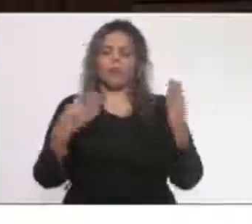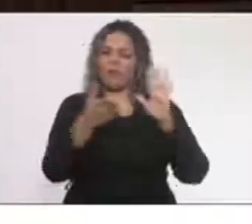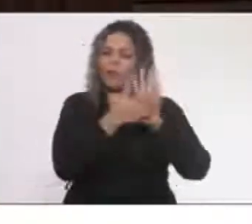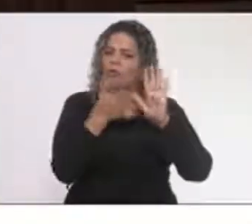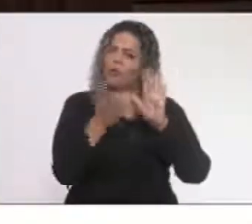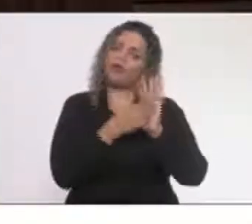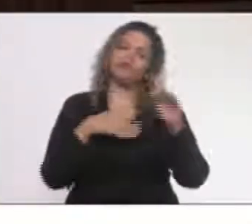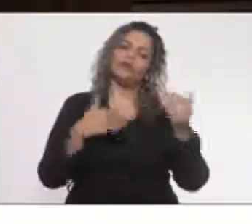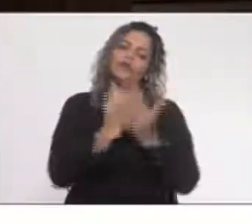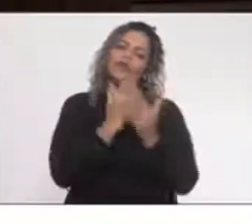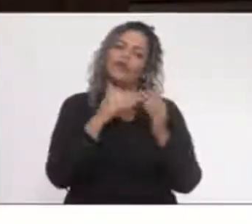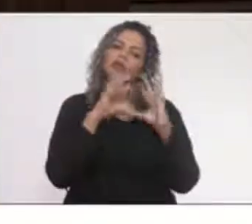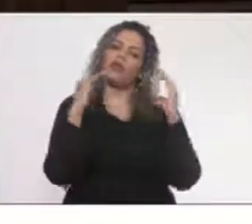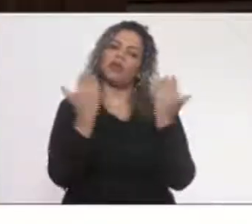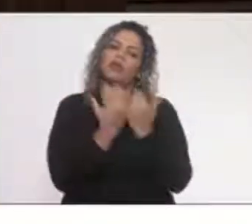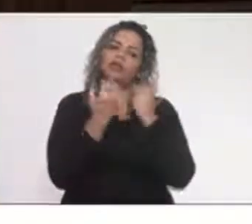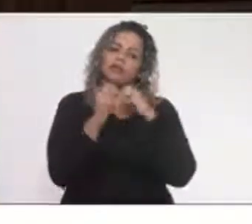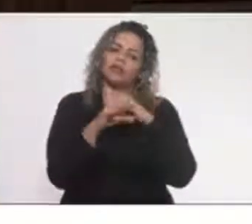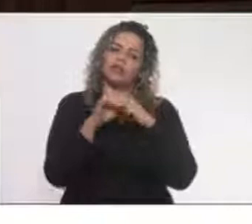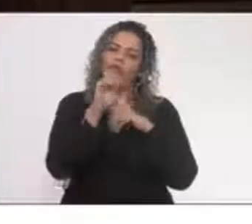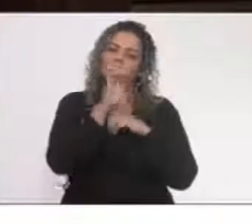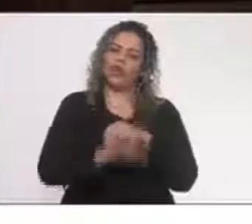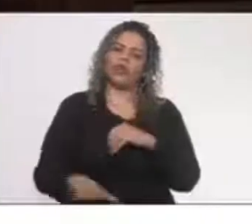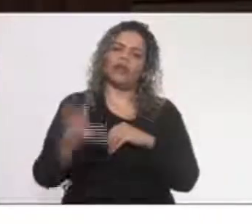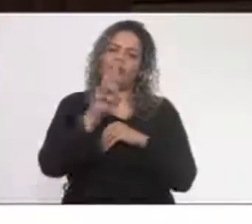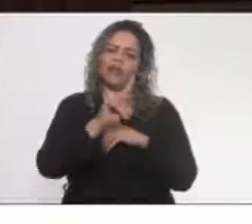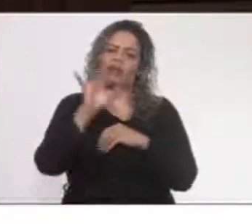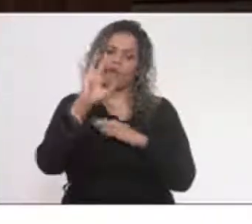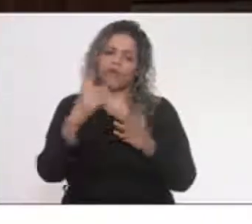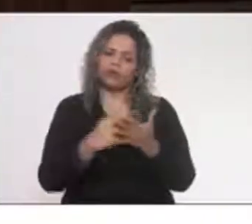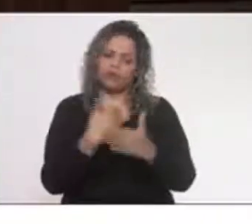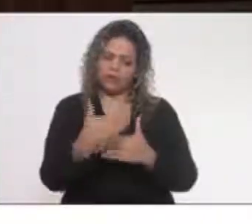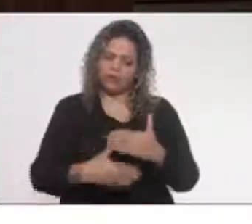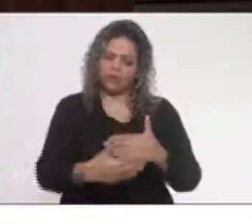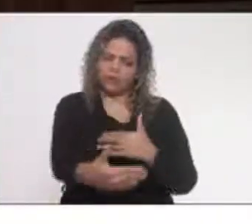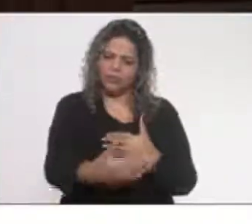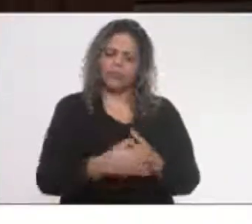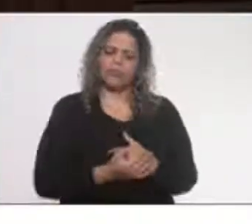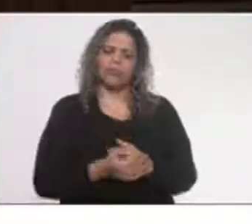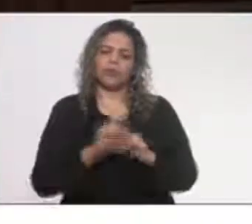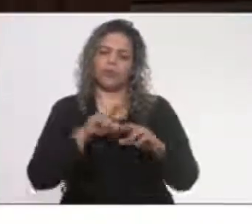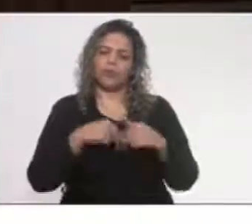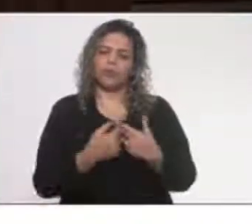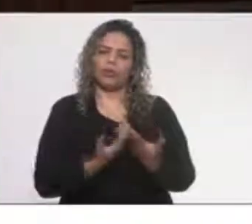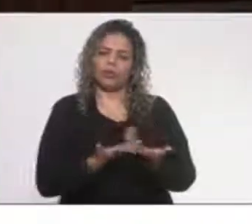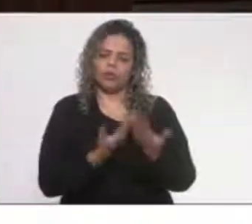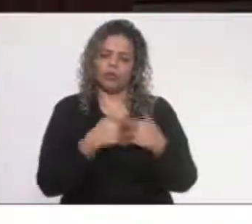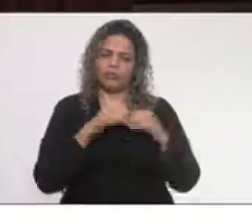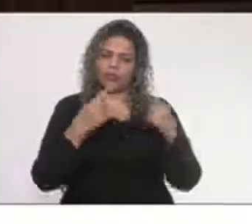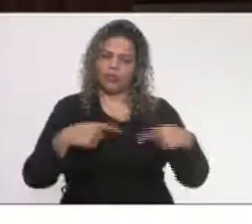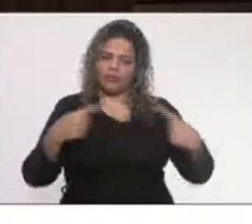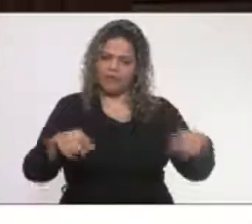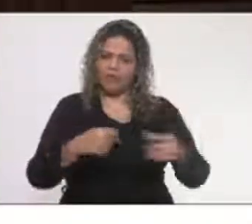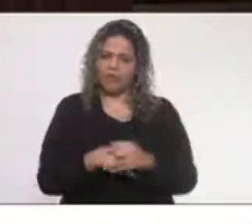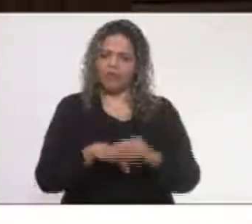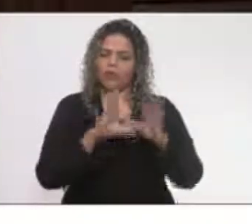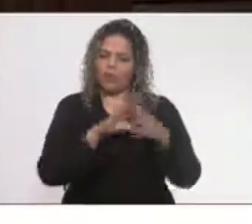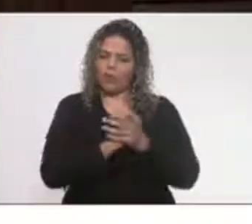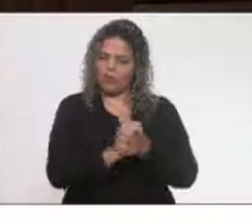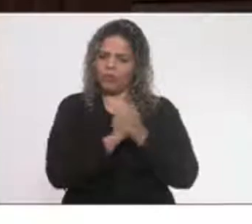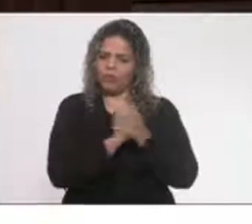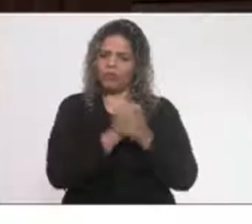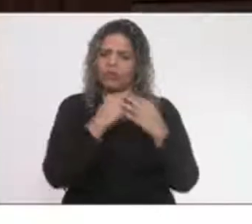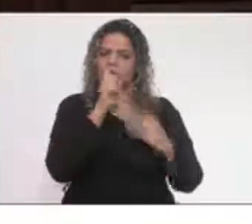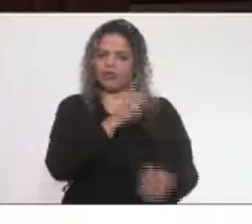proposta aprovada no Congresso Estadual de Educação, que vai acontecer nas próximas semanas. Por isso, são grandes desafios. Eu quero cumprimentar